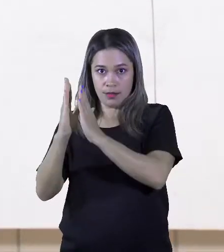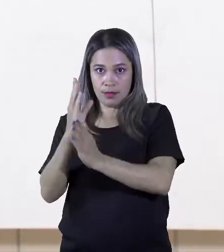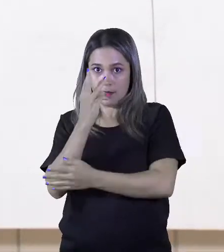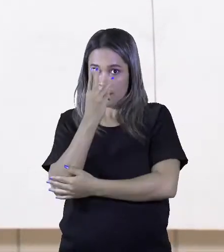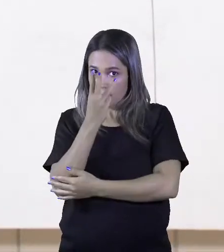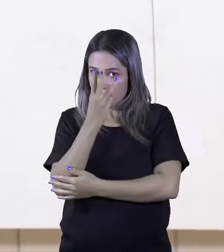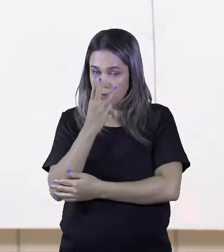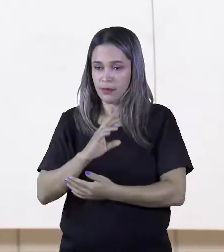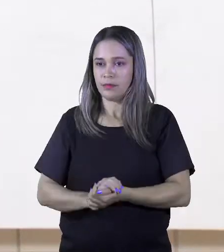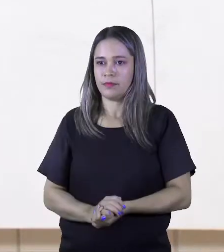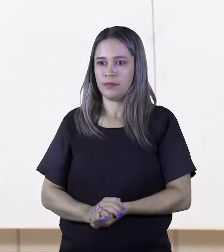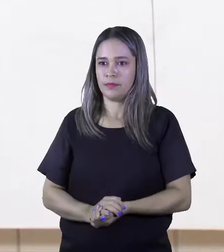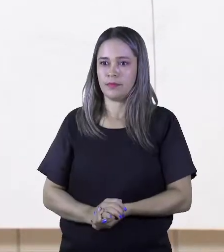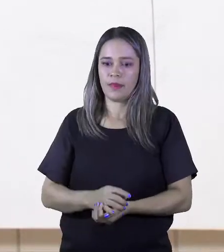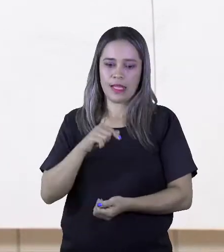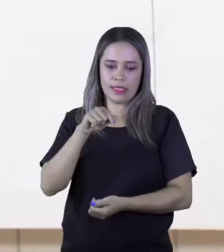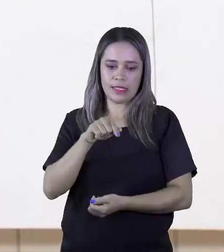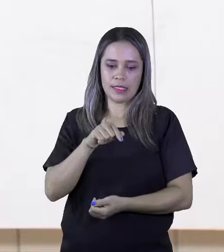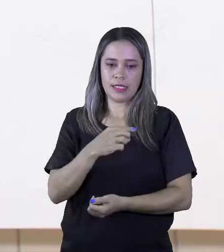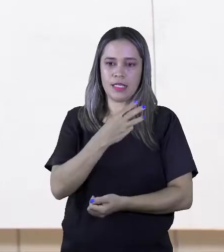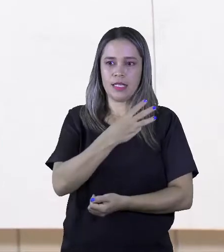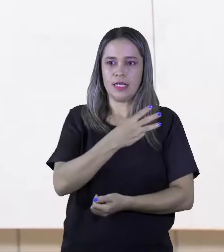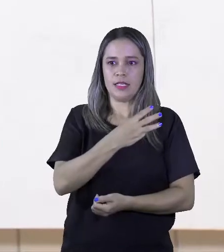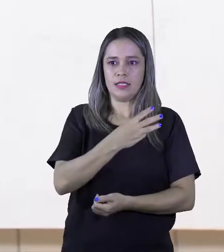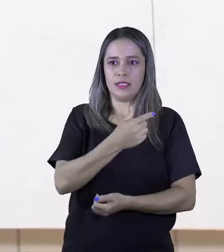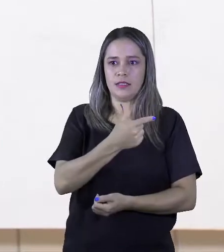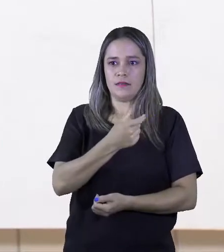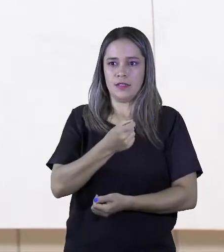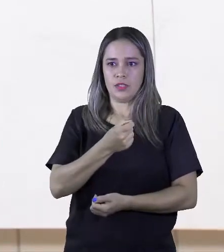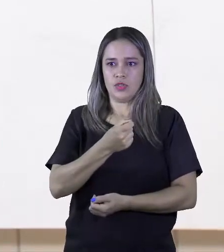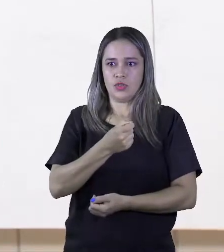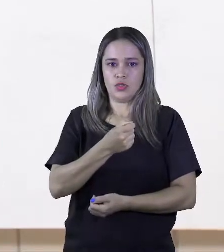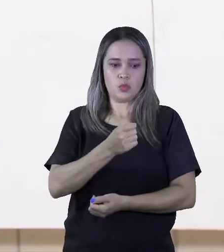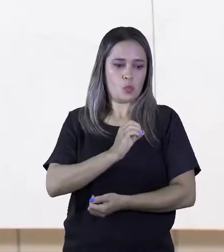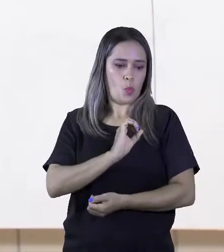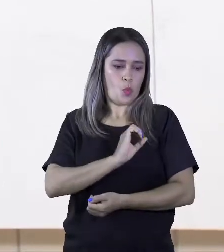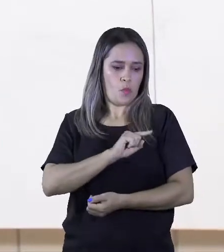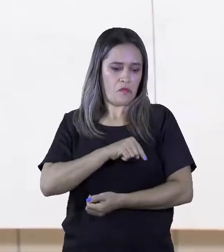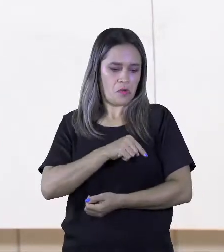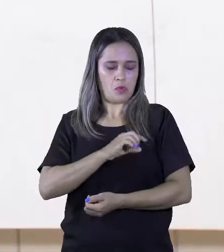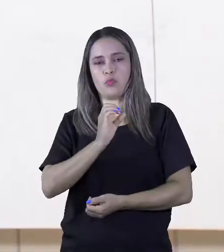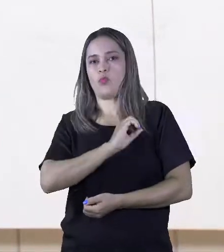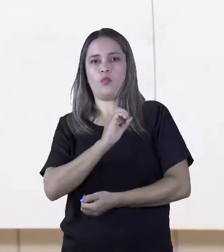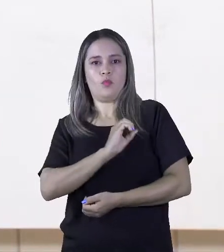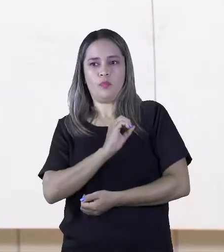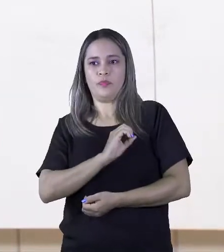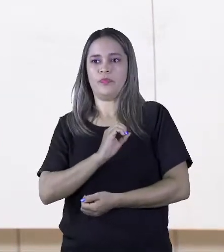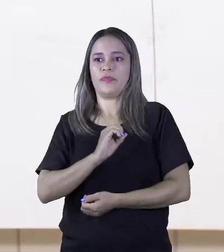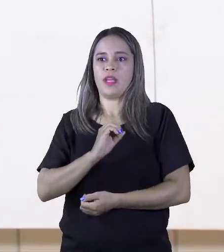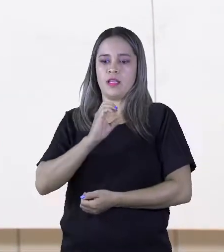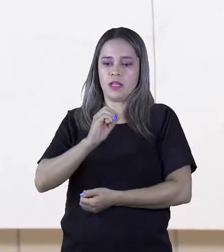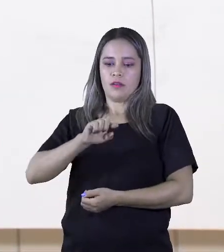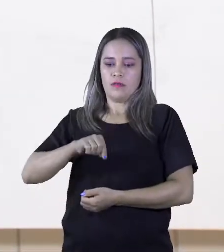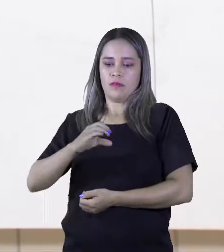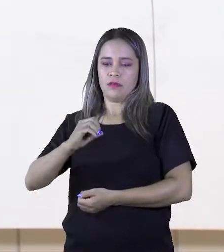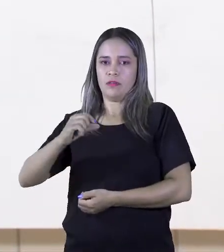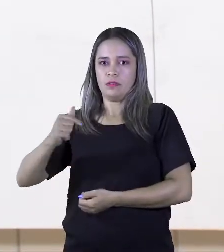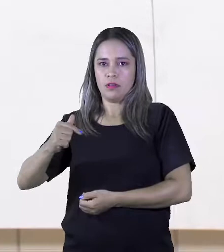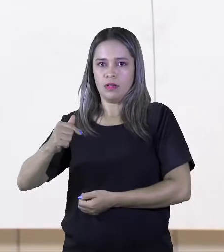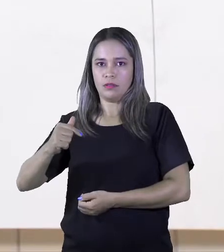nosso segundo aqui, 320, tem quantas casas após a vírgula? Nenhuma. O 0,07